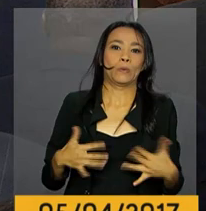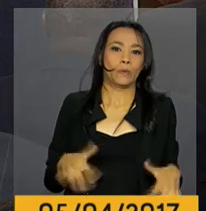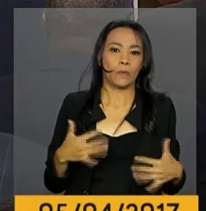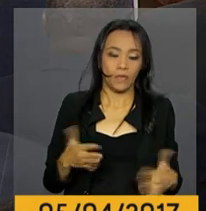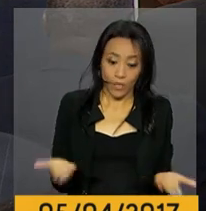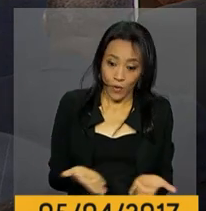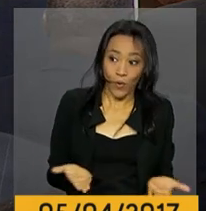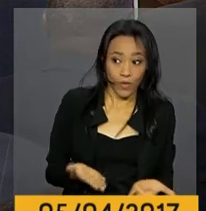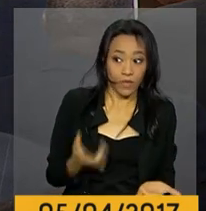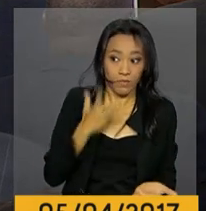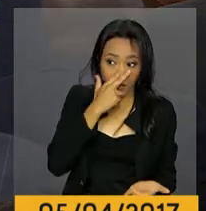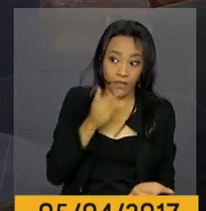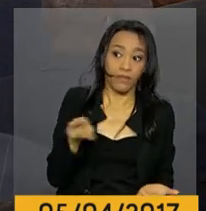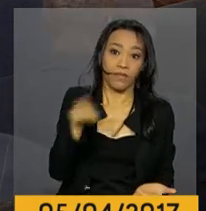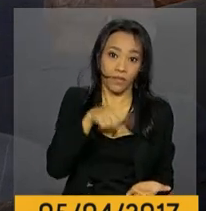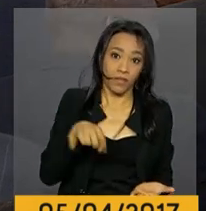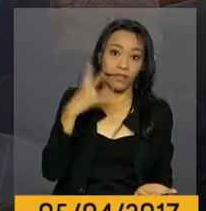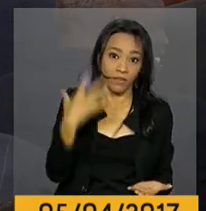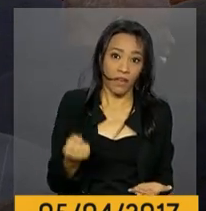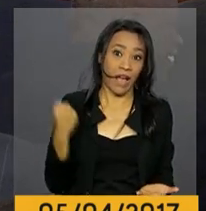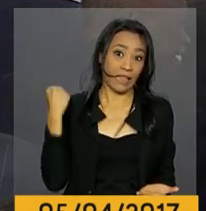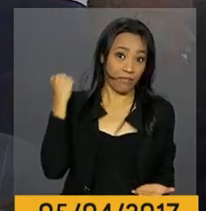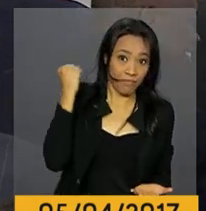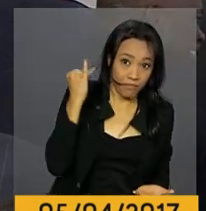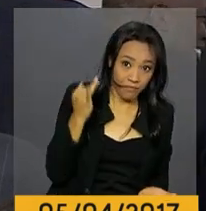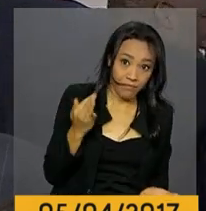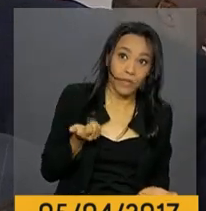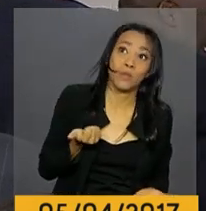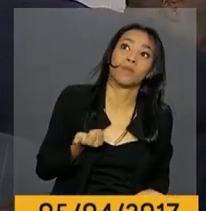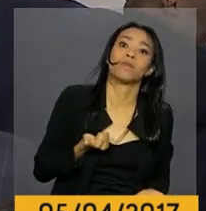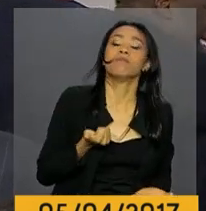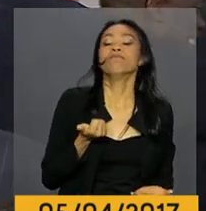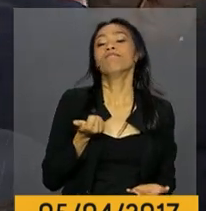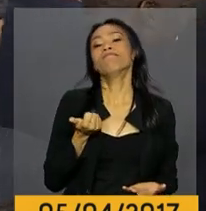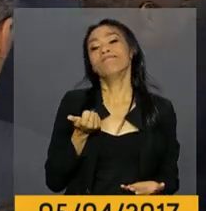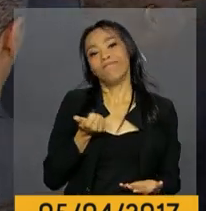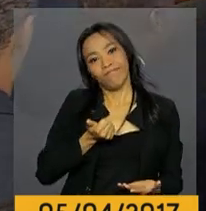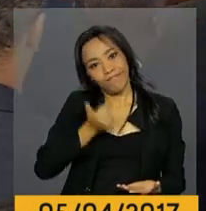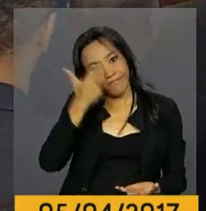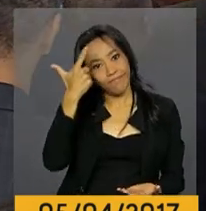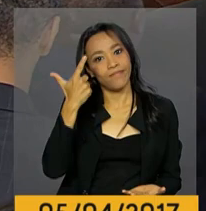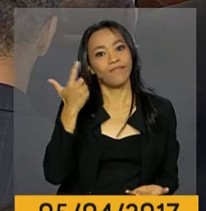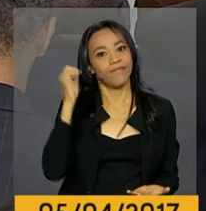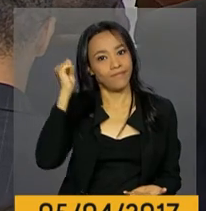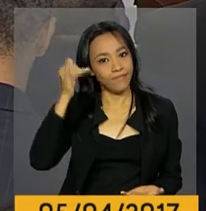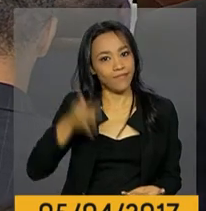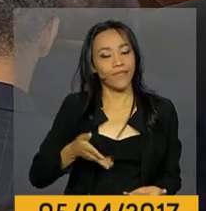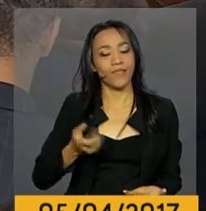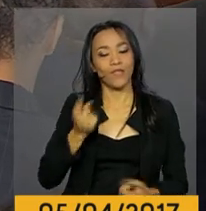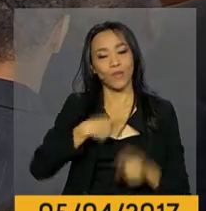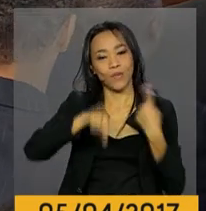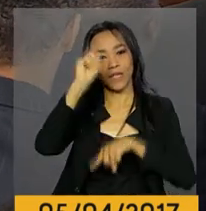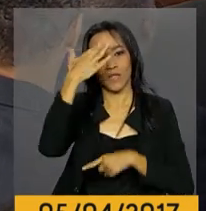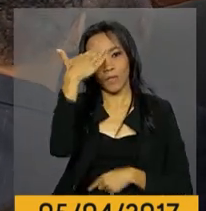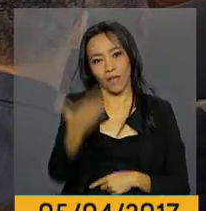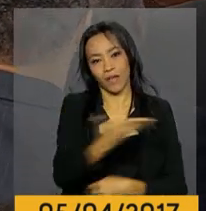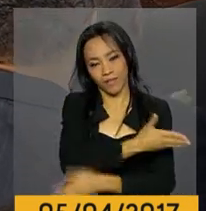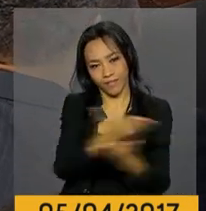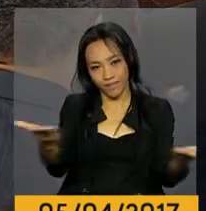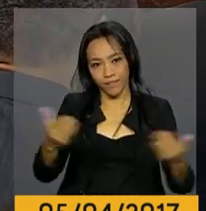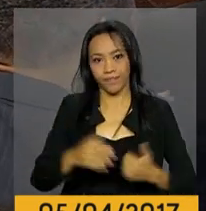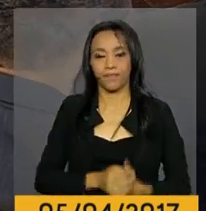hoje na Gorete vocês vão até meia-noite o que é bom para todos né Muito sucesso e muito obrigado pela